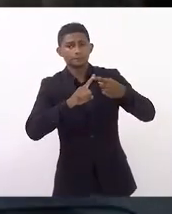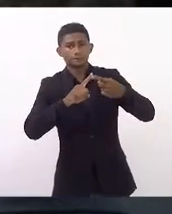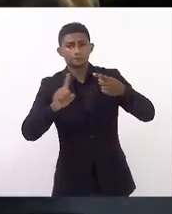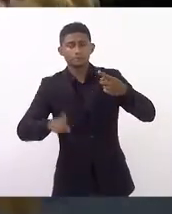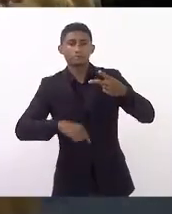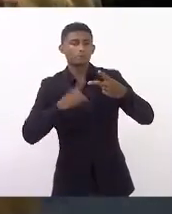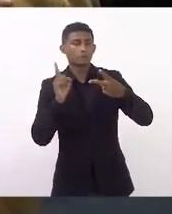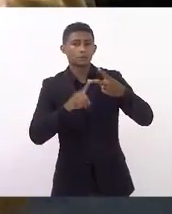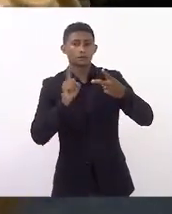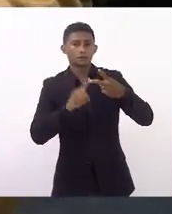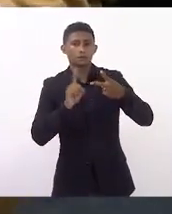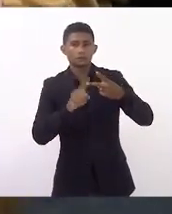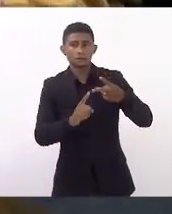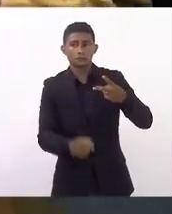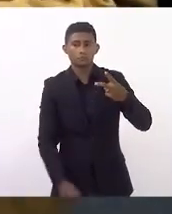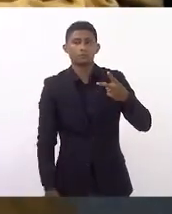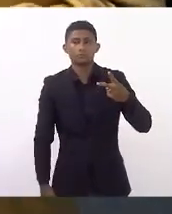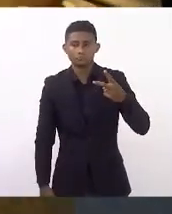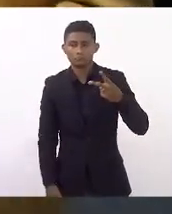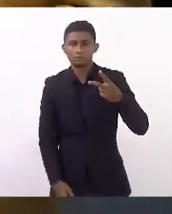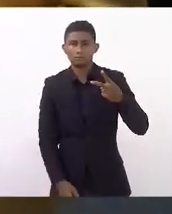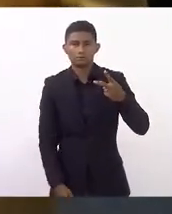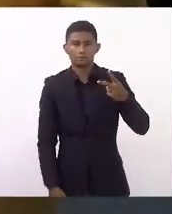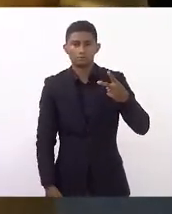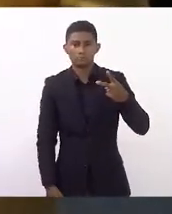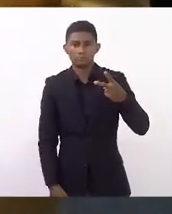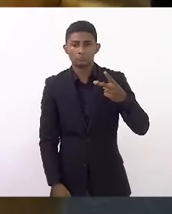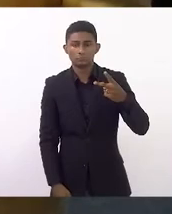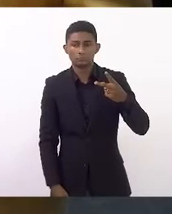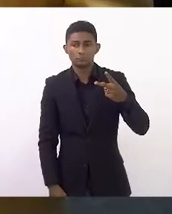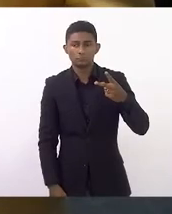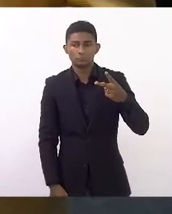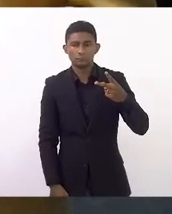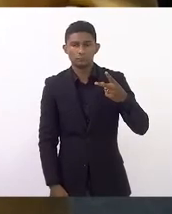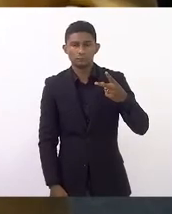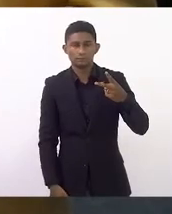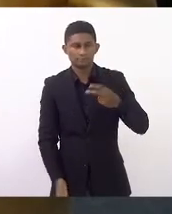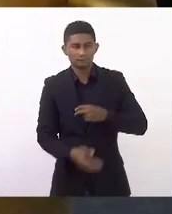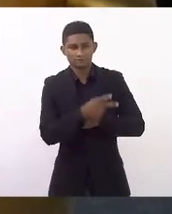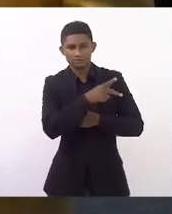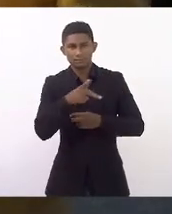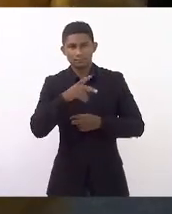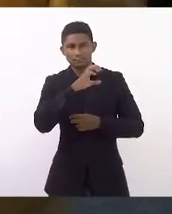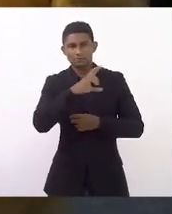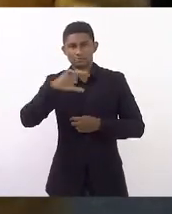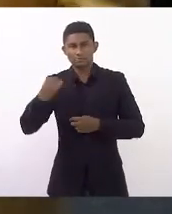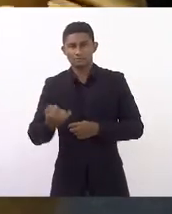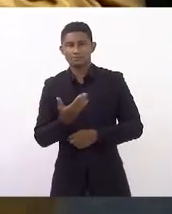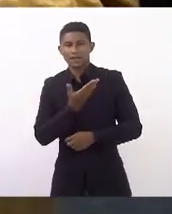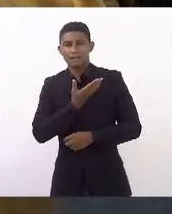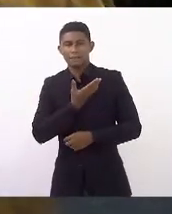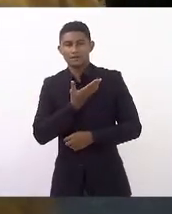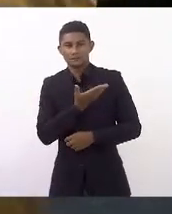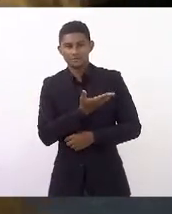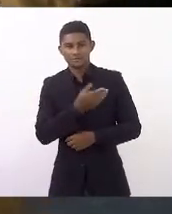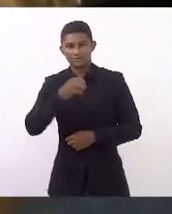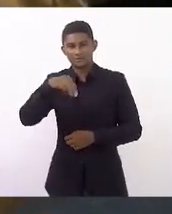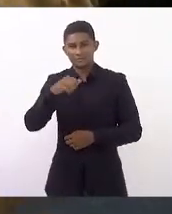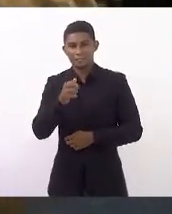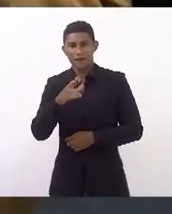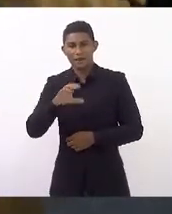presidente da CCJ, meu amigo ecoespiritual, Márcio